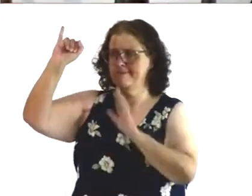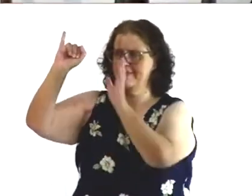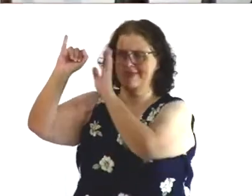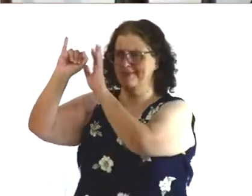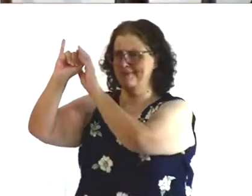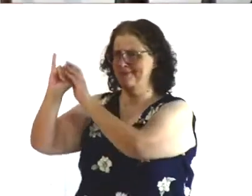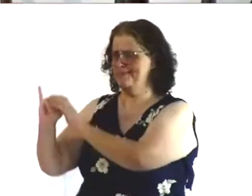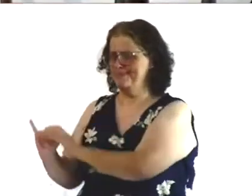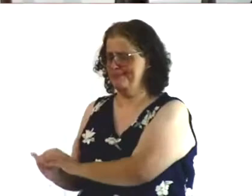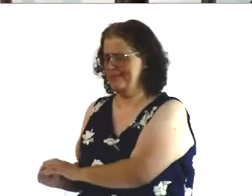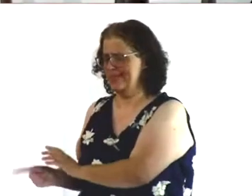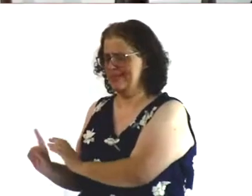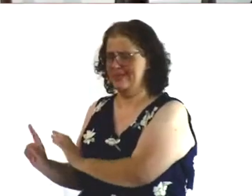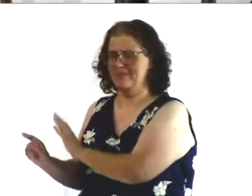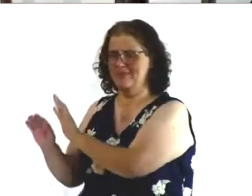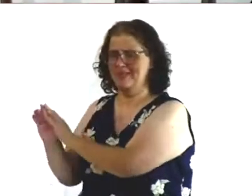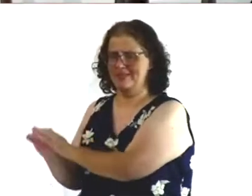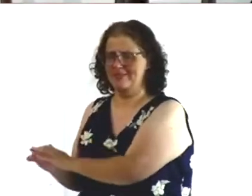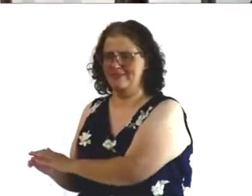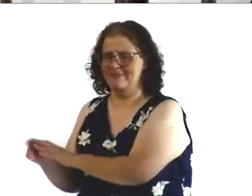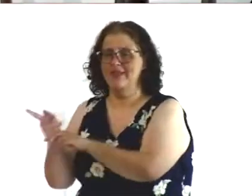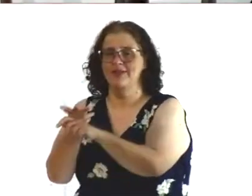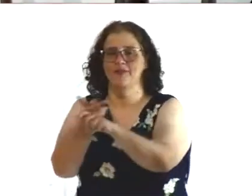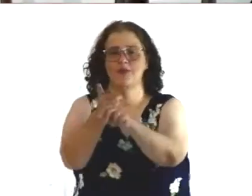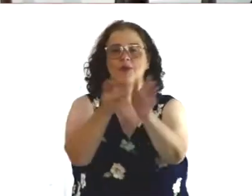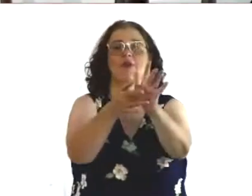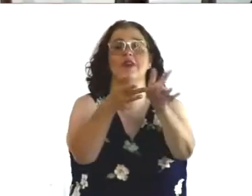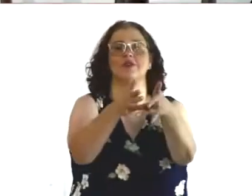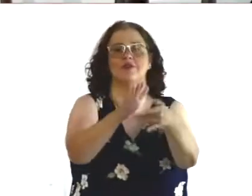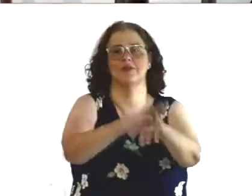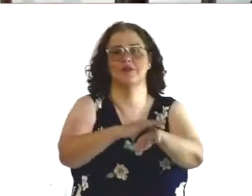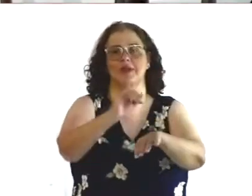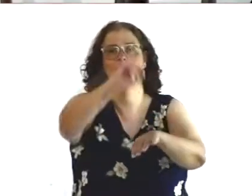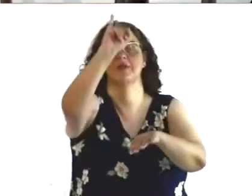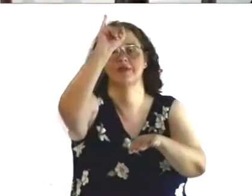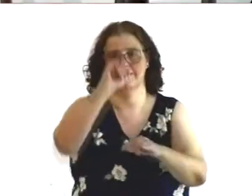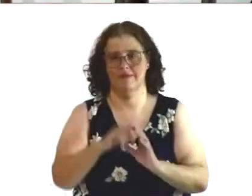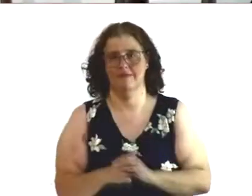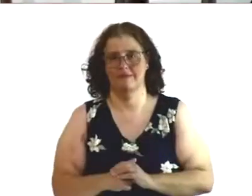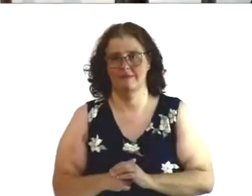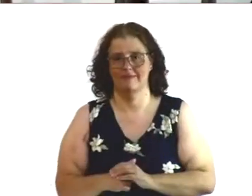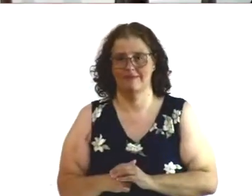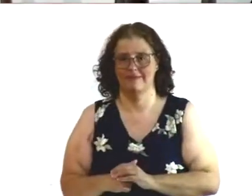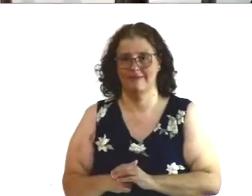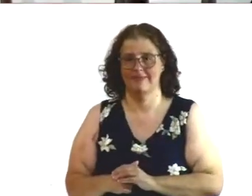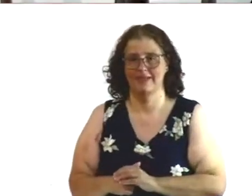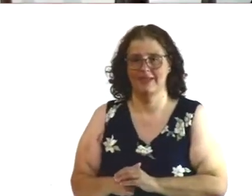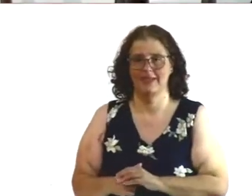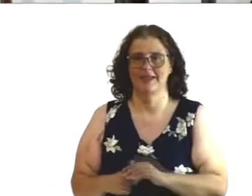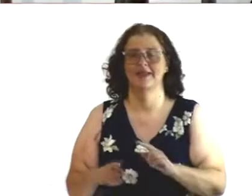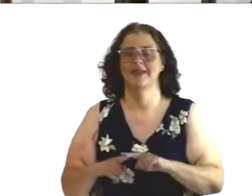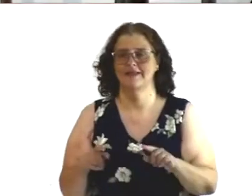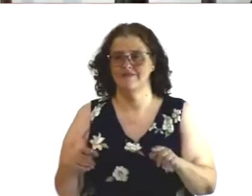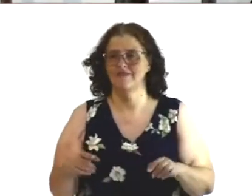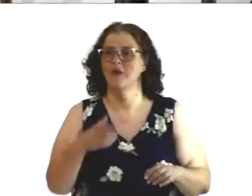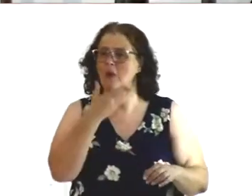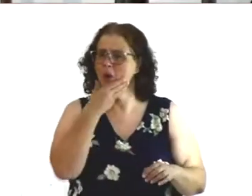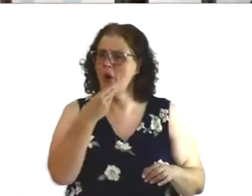como o caso dos magos, deixaram seus afazeres. Eles eram certamente